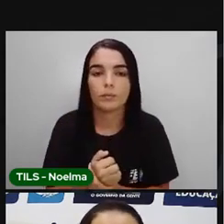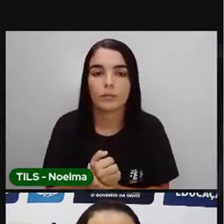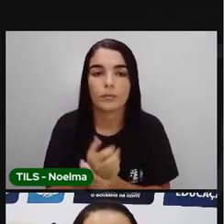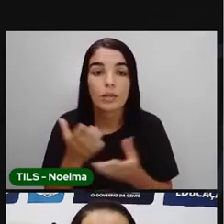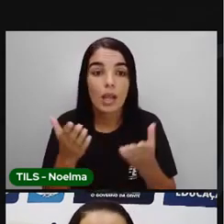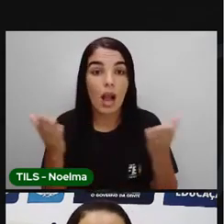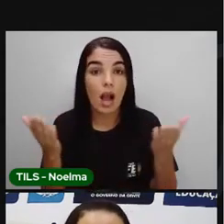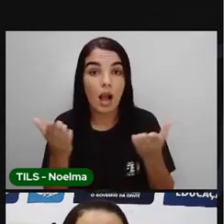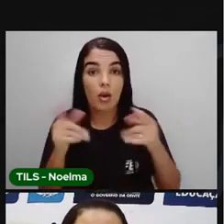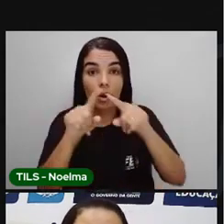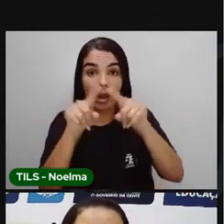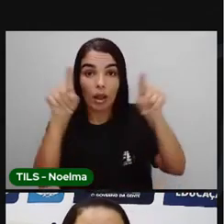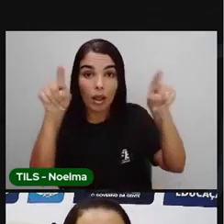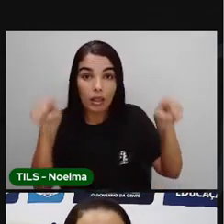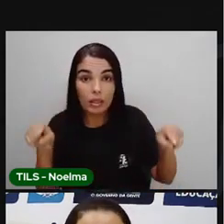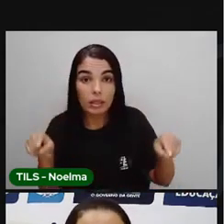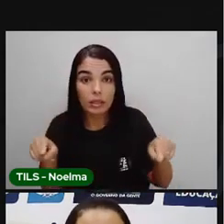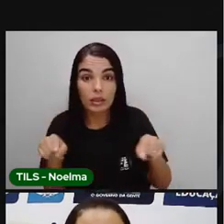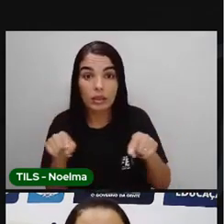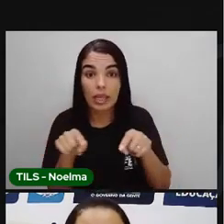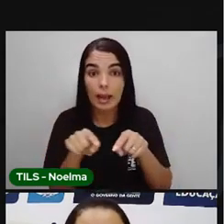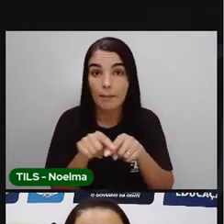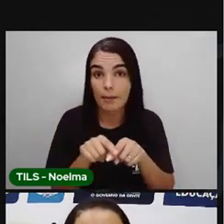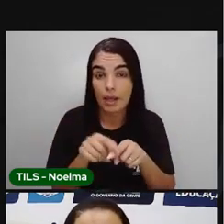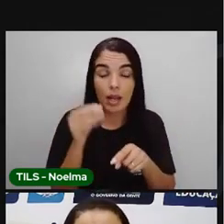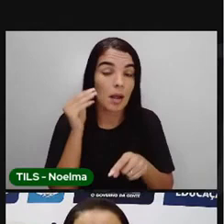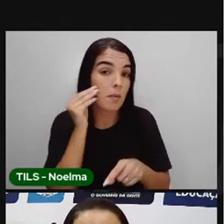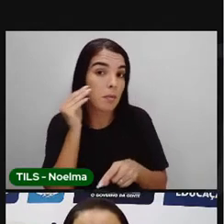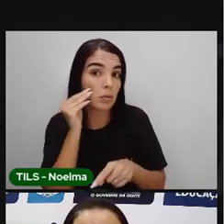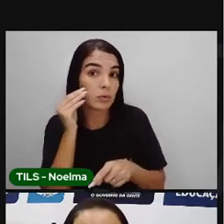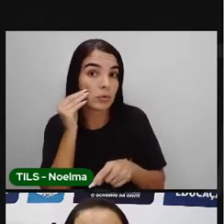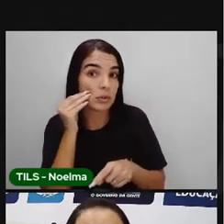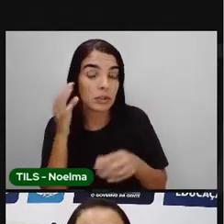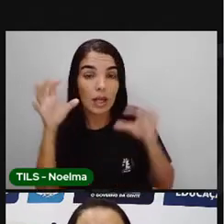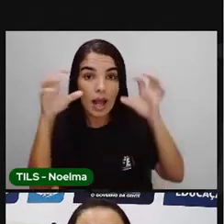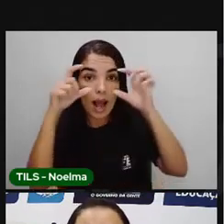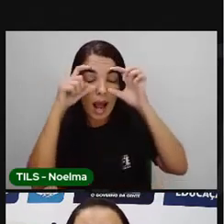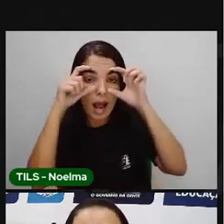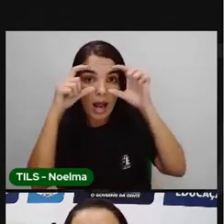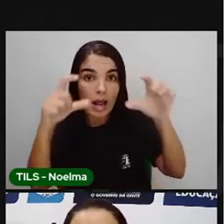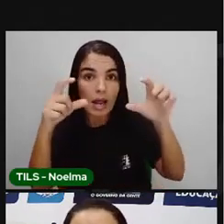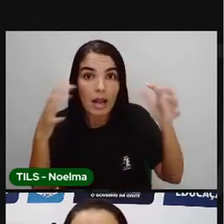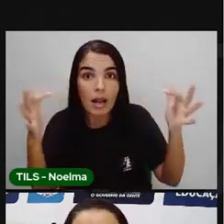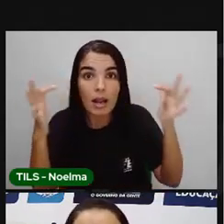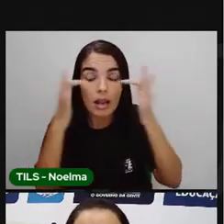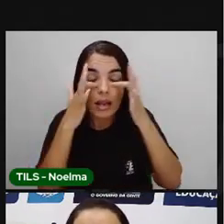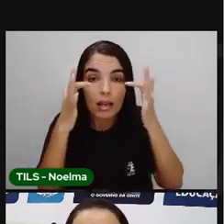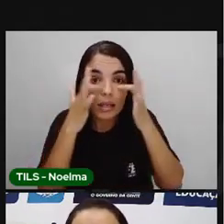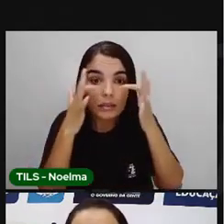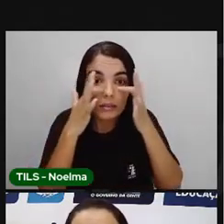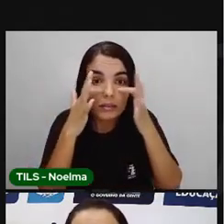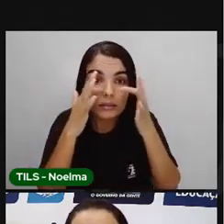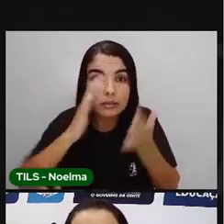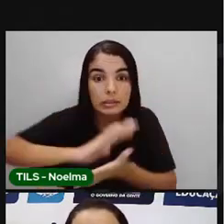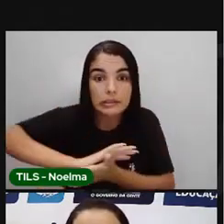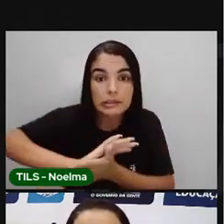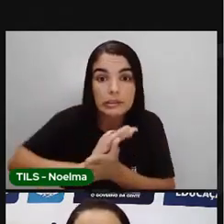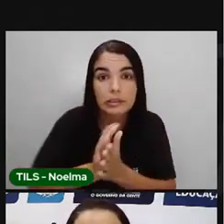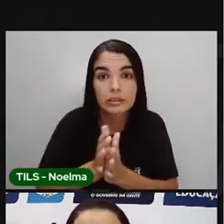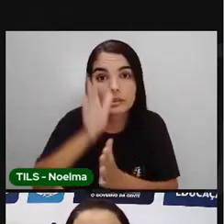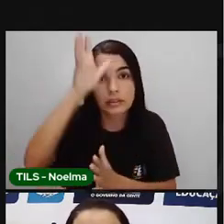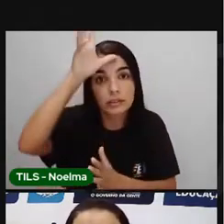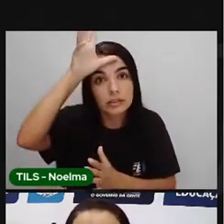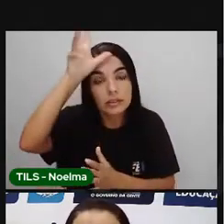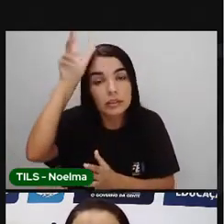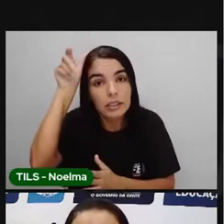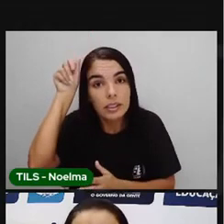Gente, aqui abaixo, nós temos uma tabela, né, que vai apontar o desmatamento na